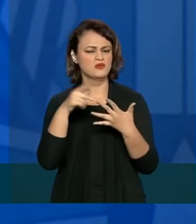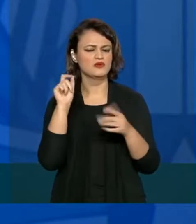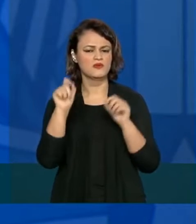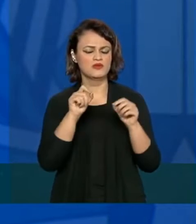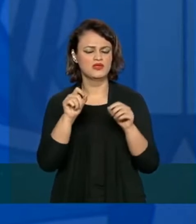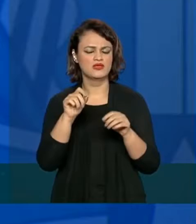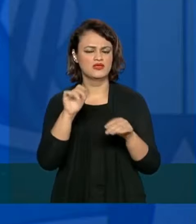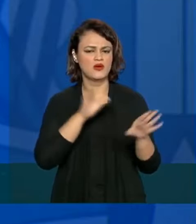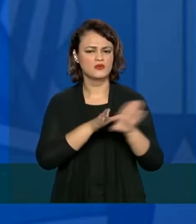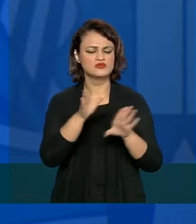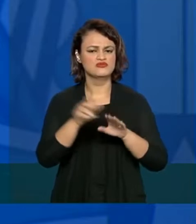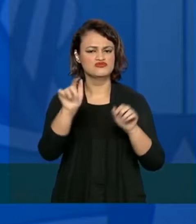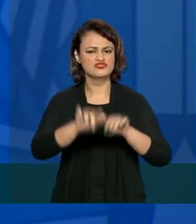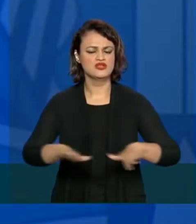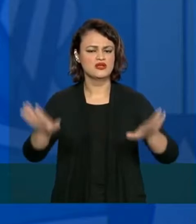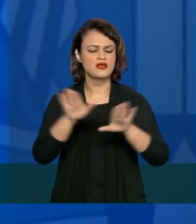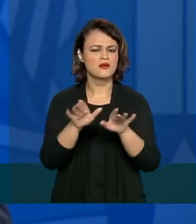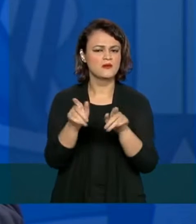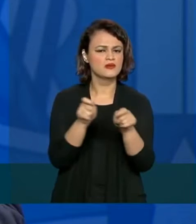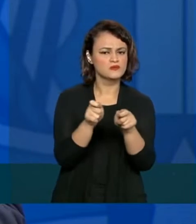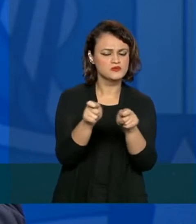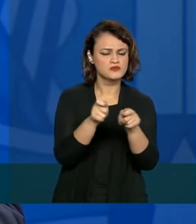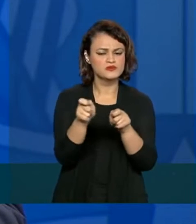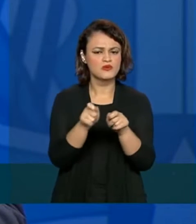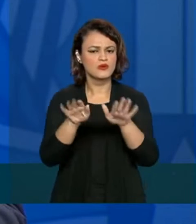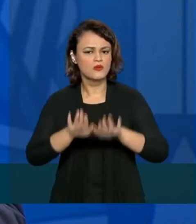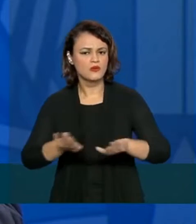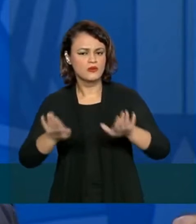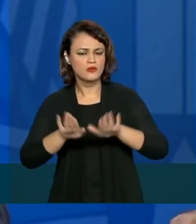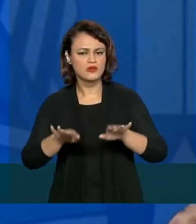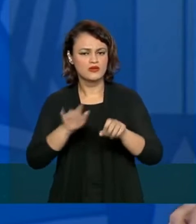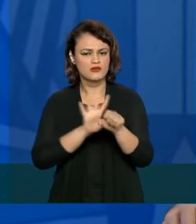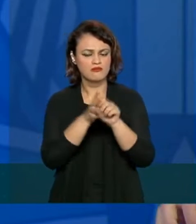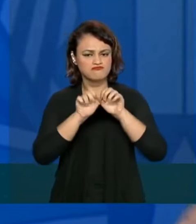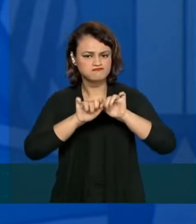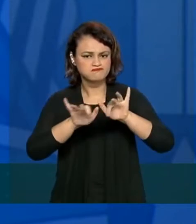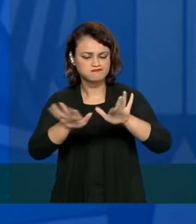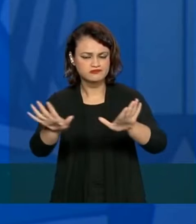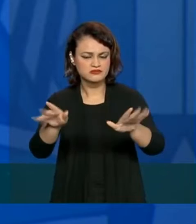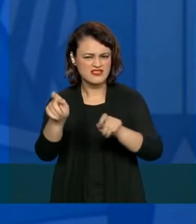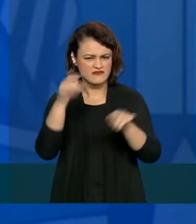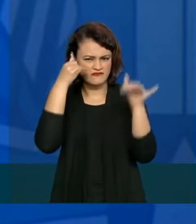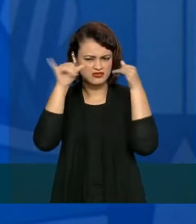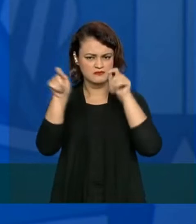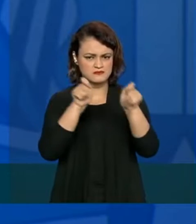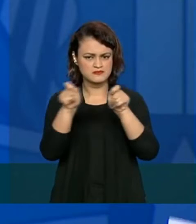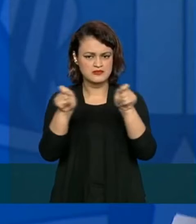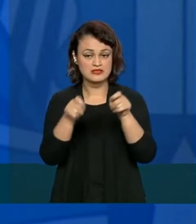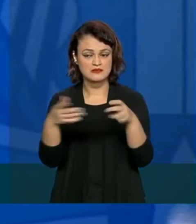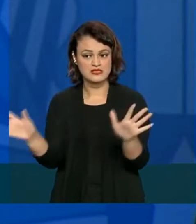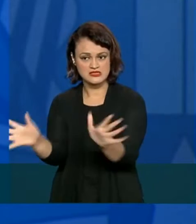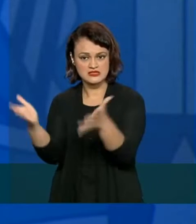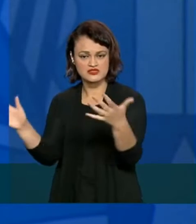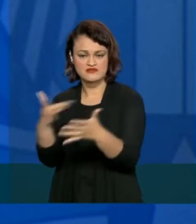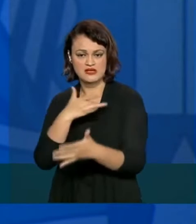visando a prevenção, ao controle e à mitigação da transmissão da Covid-19 e a promoção da saúde física e